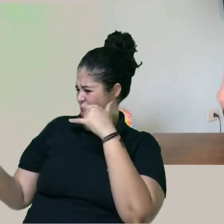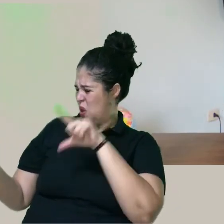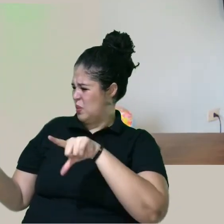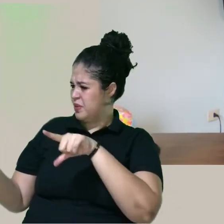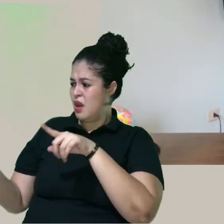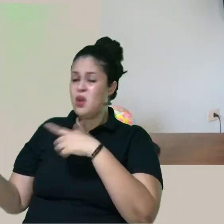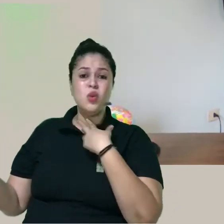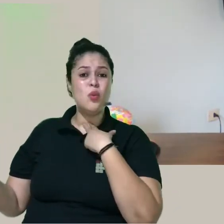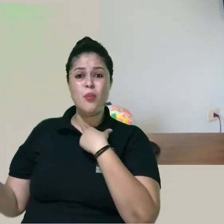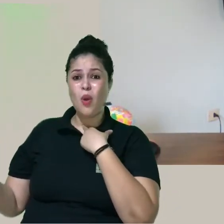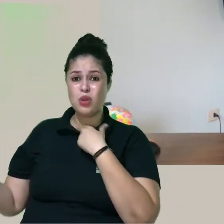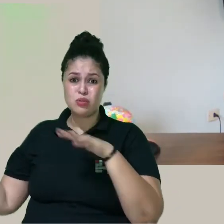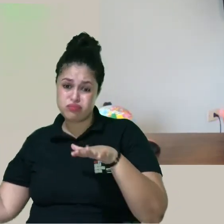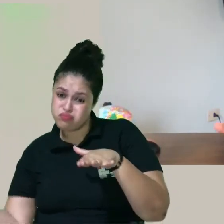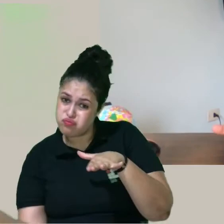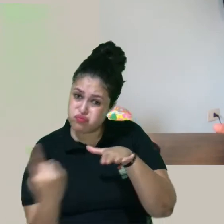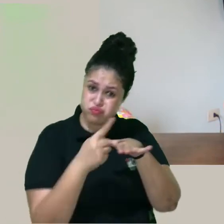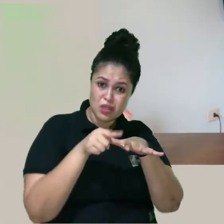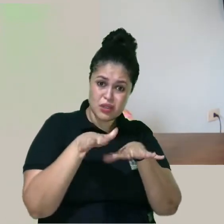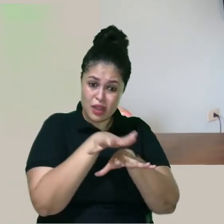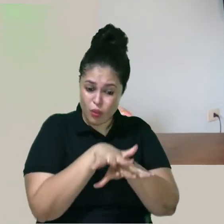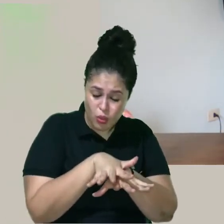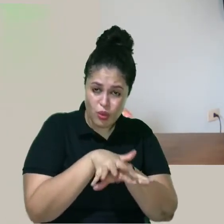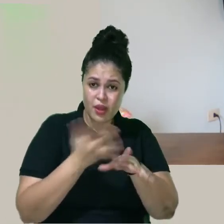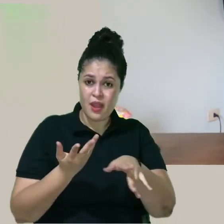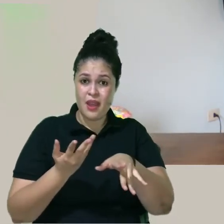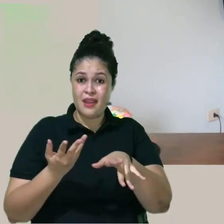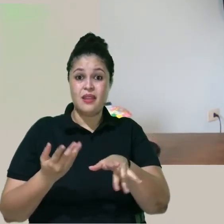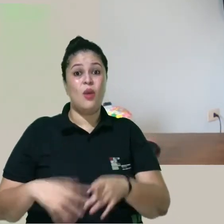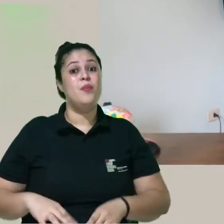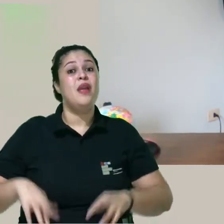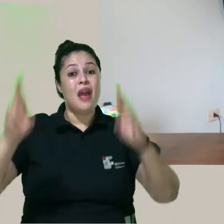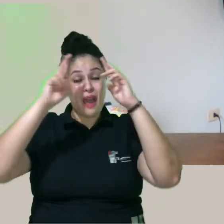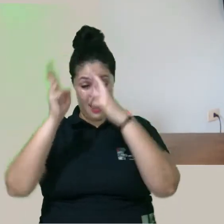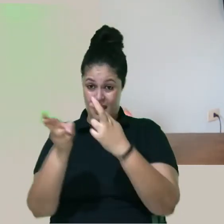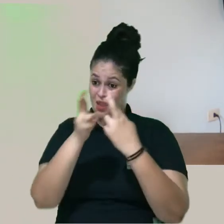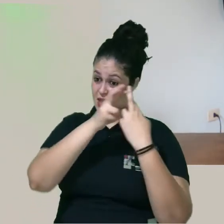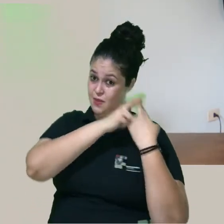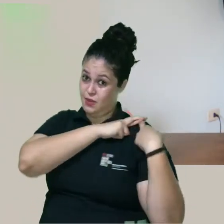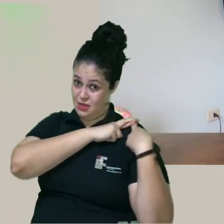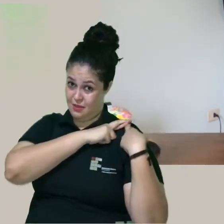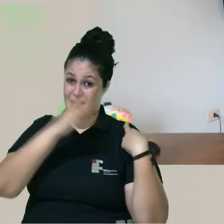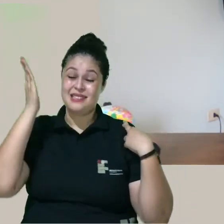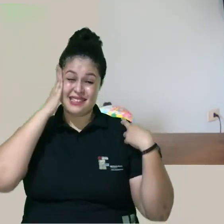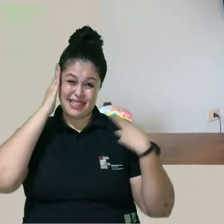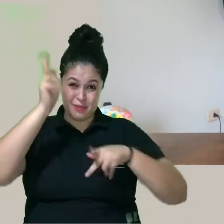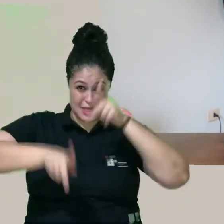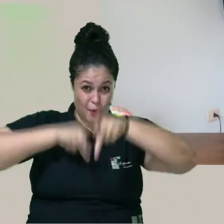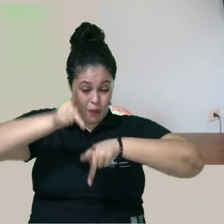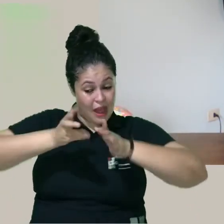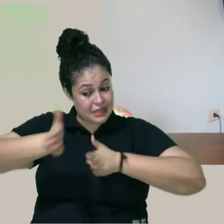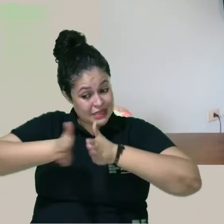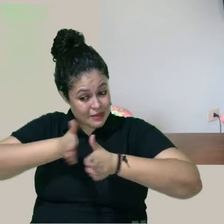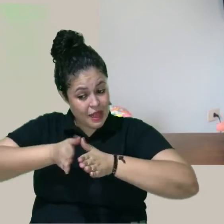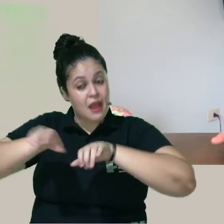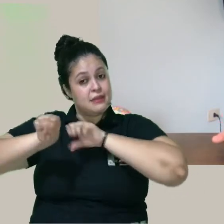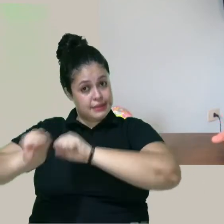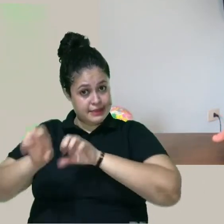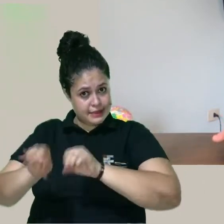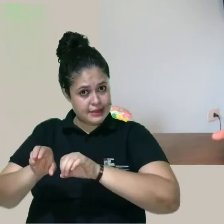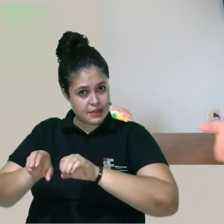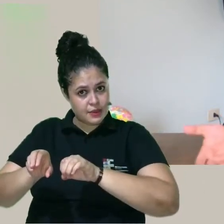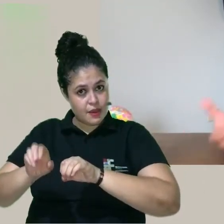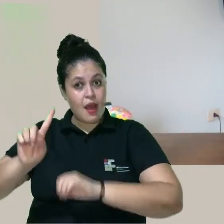Então cabe ao Estado prover sua população das condições de acessibilidade desse